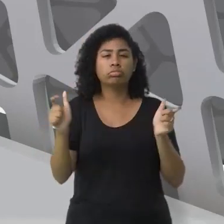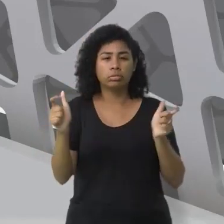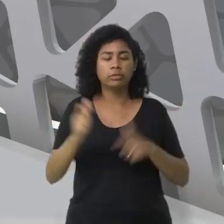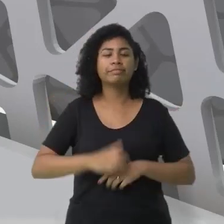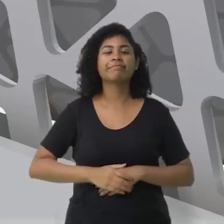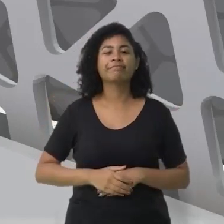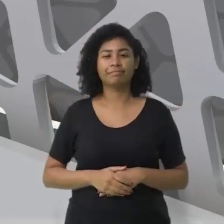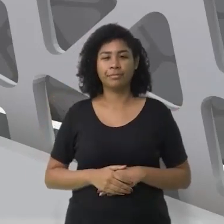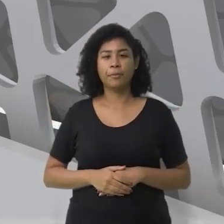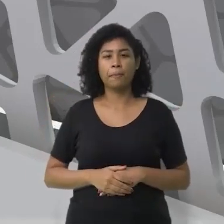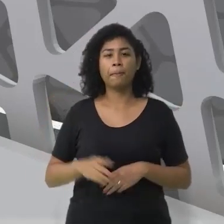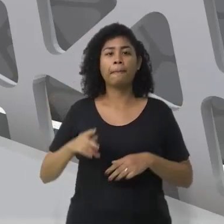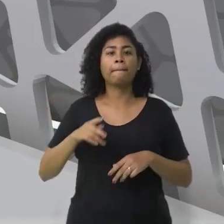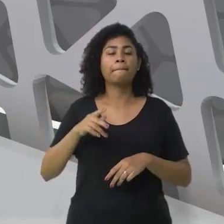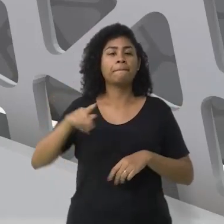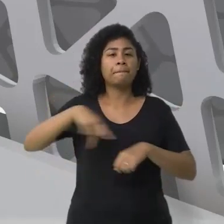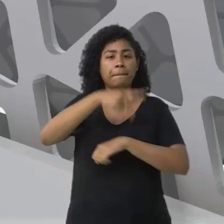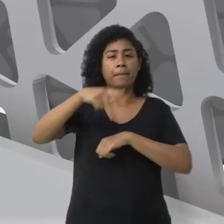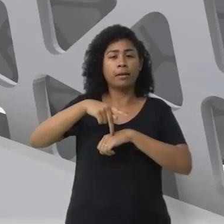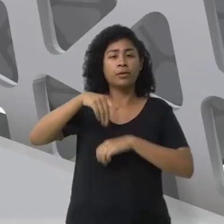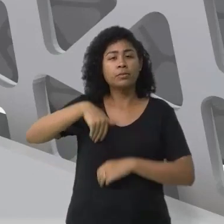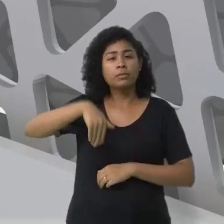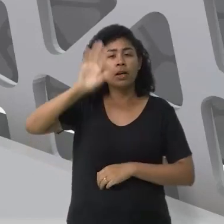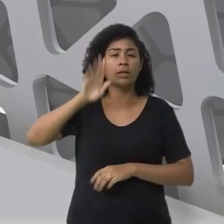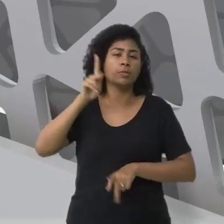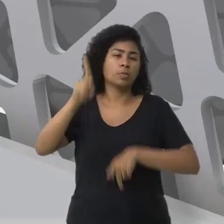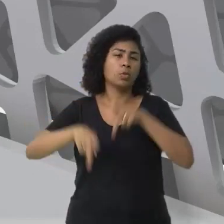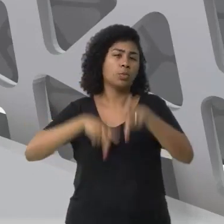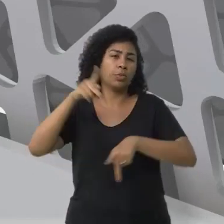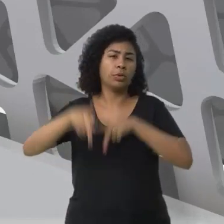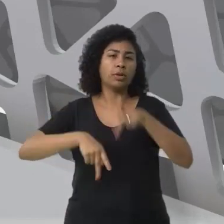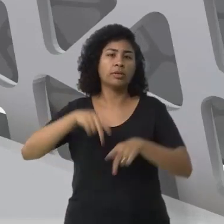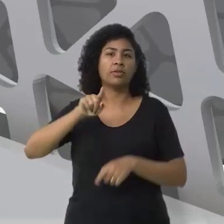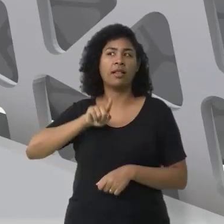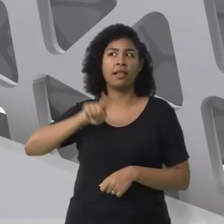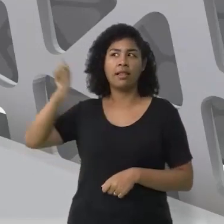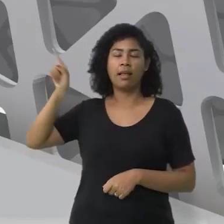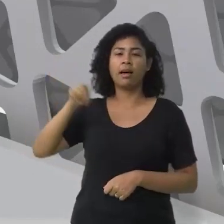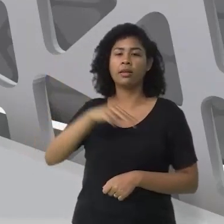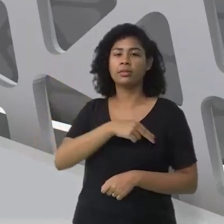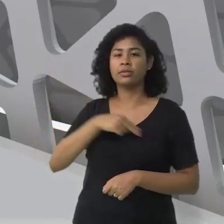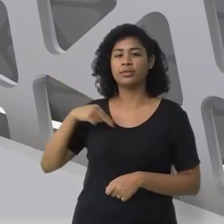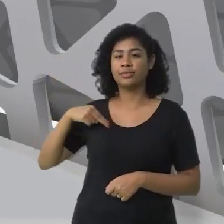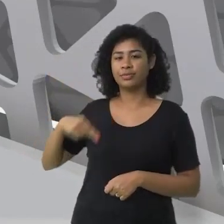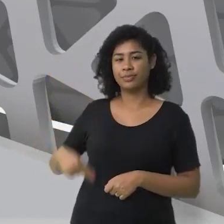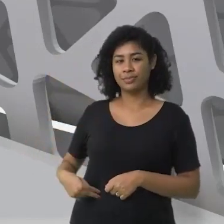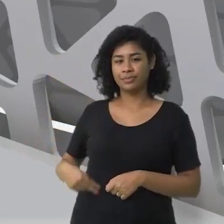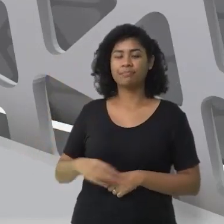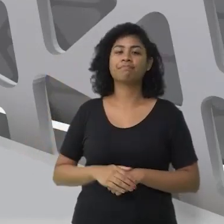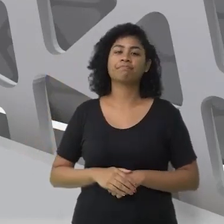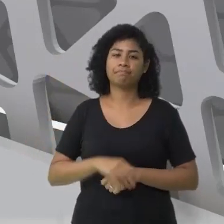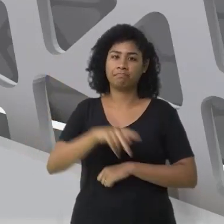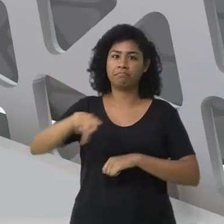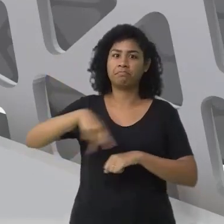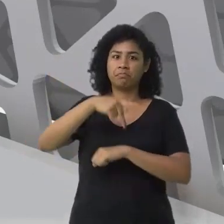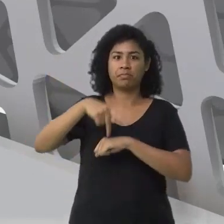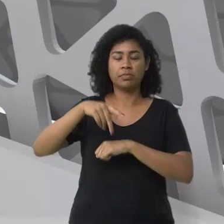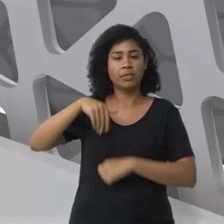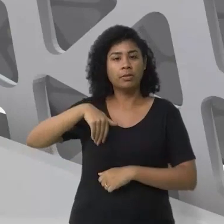Qual vai ser o país mais populoso do mundo? A China, tá? A China é o país mais populoso do